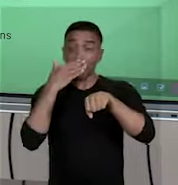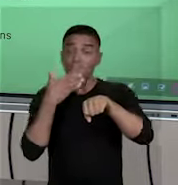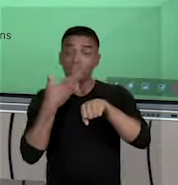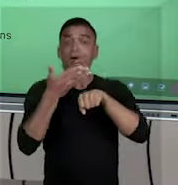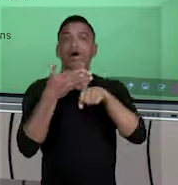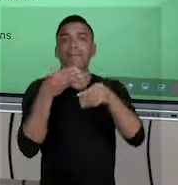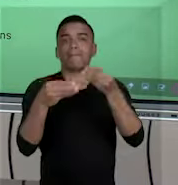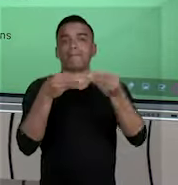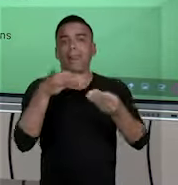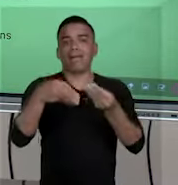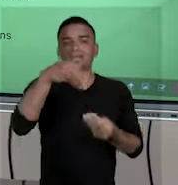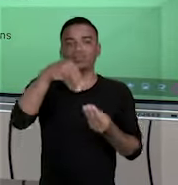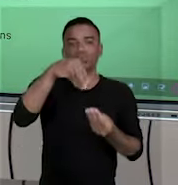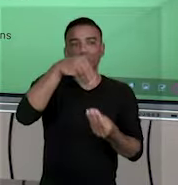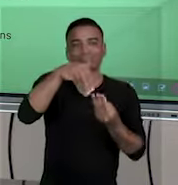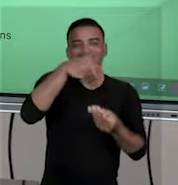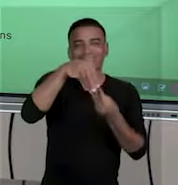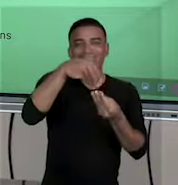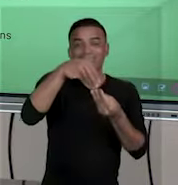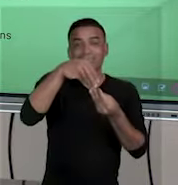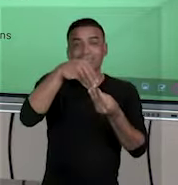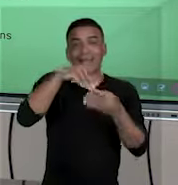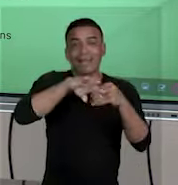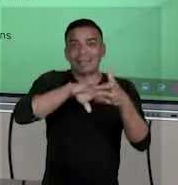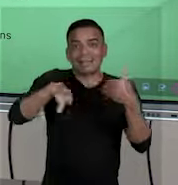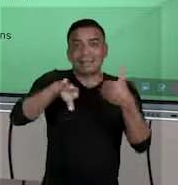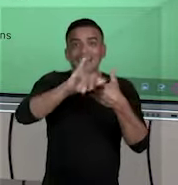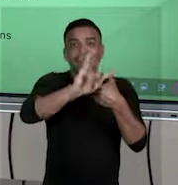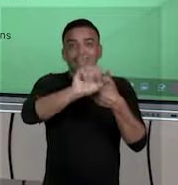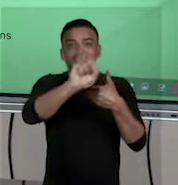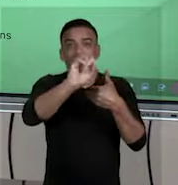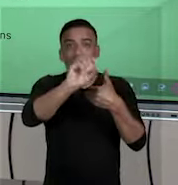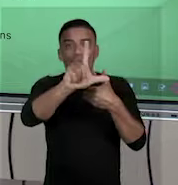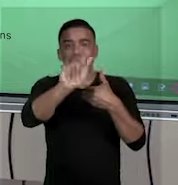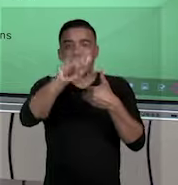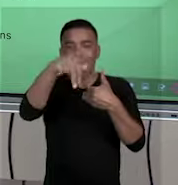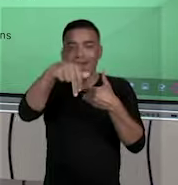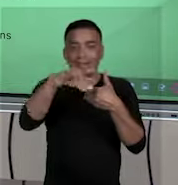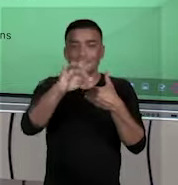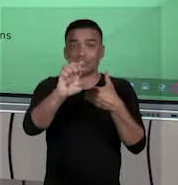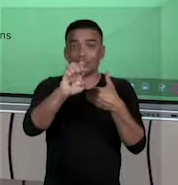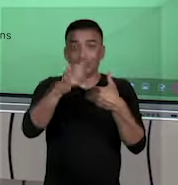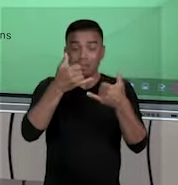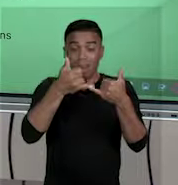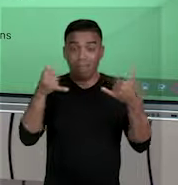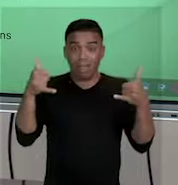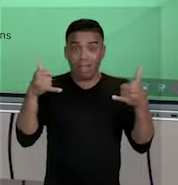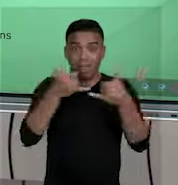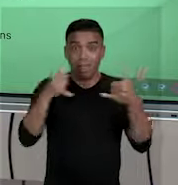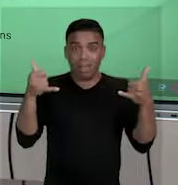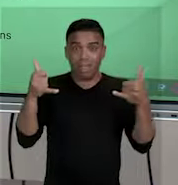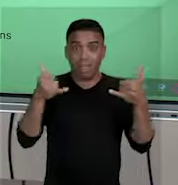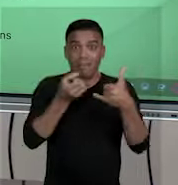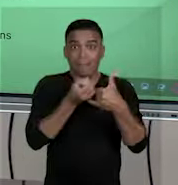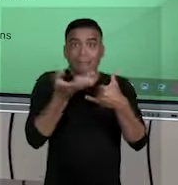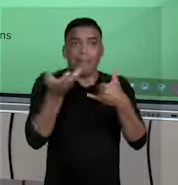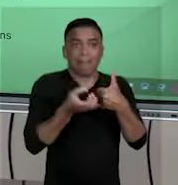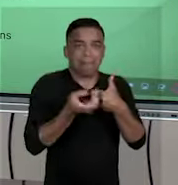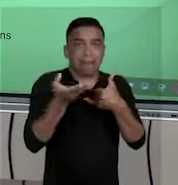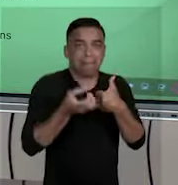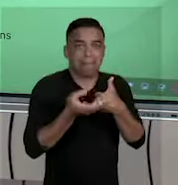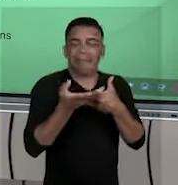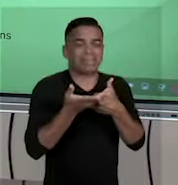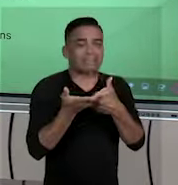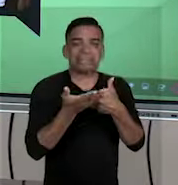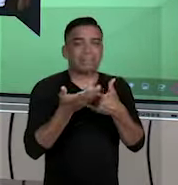um plástico, que é um material isolante, que não vai permitir que a corrente que está passando por dentro do fio saia para o lado